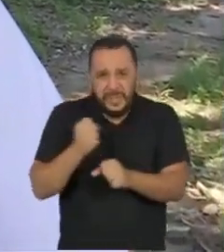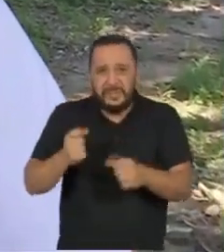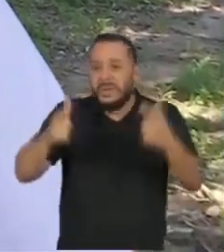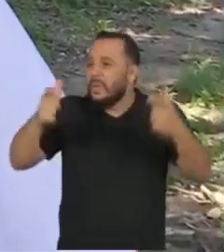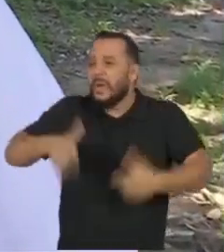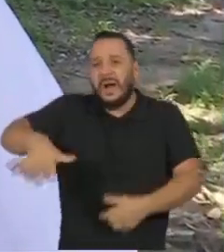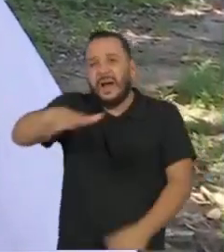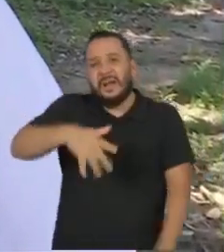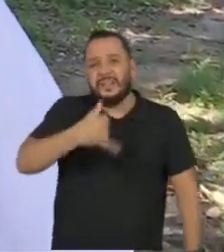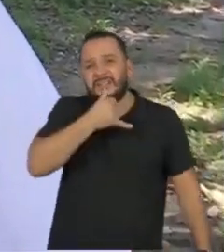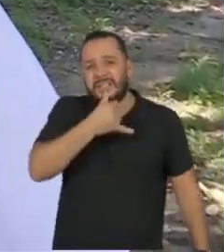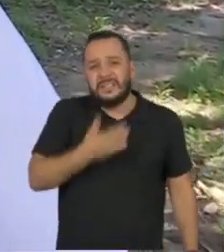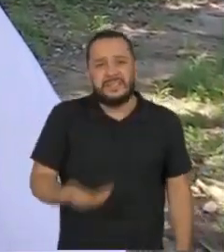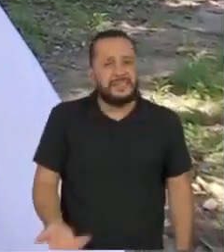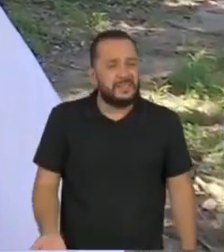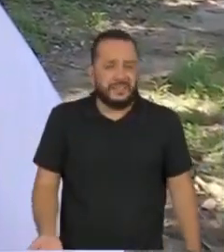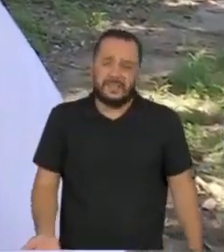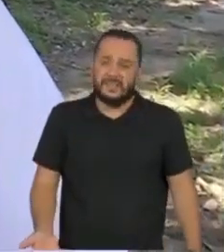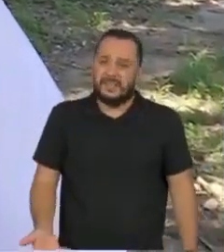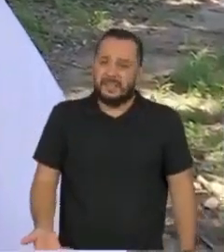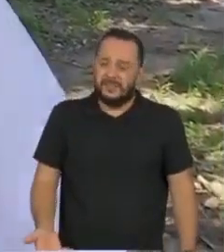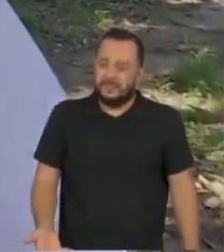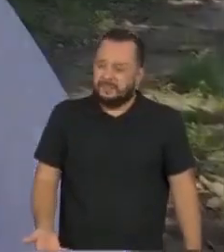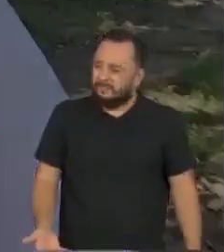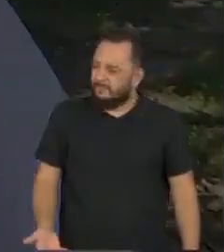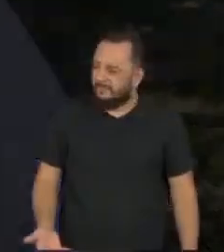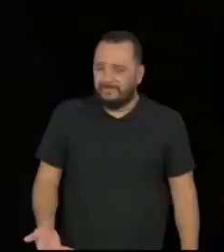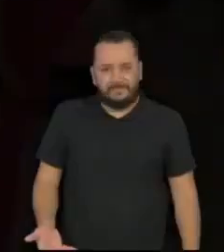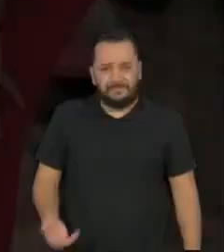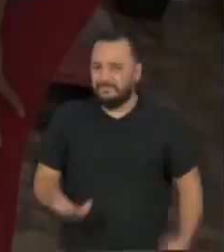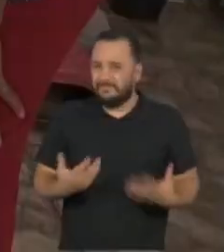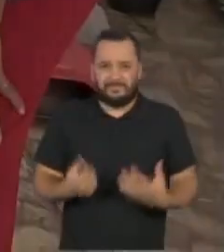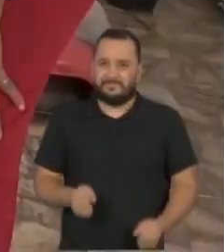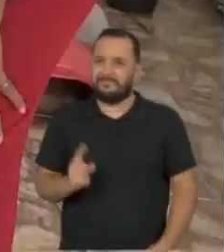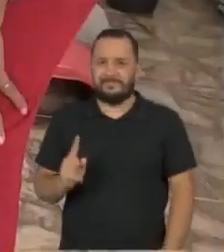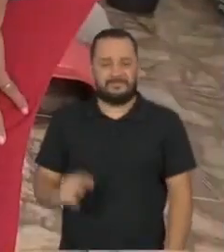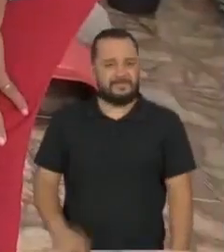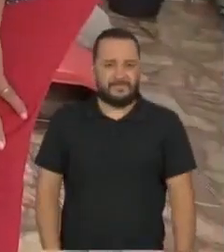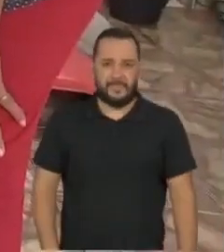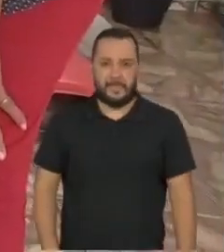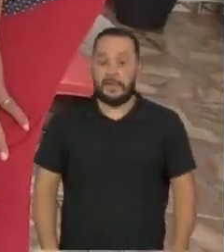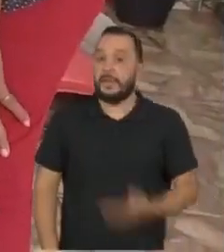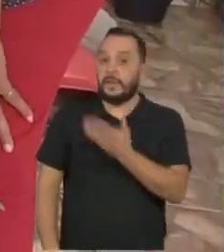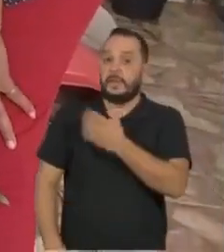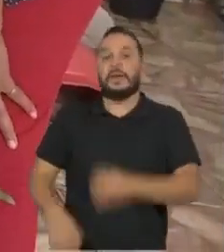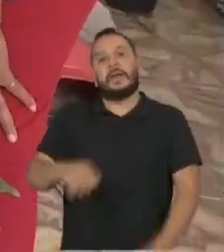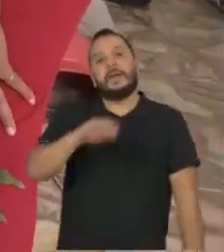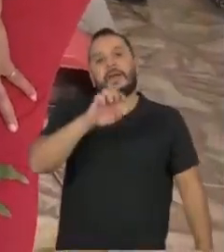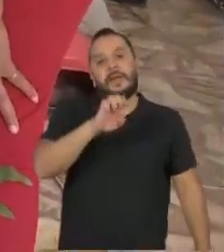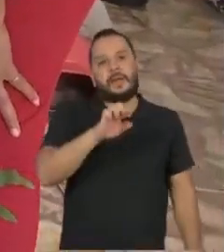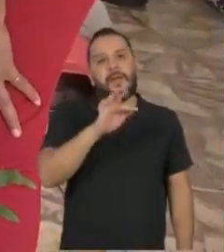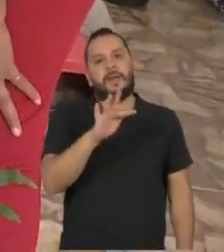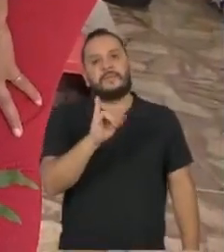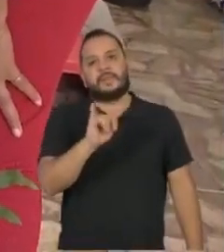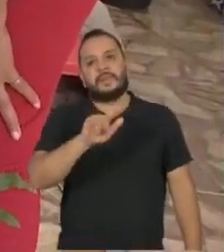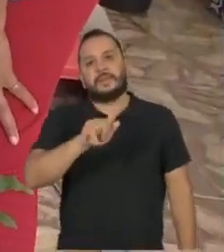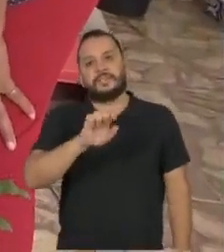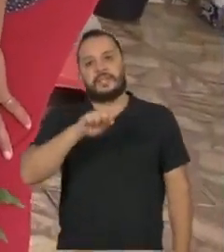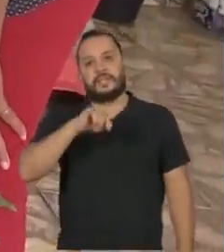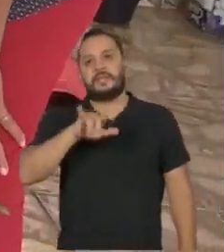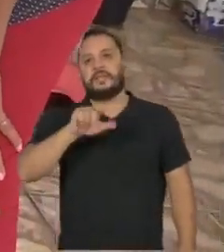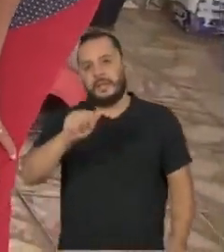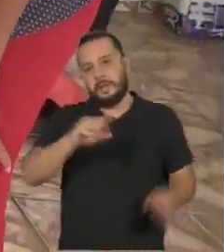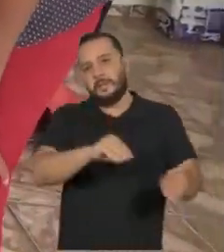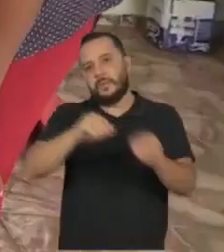aqui fica 10 pessoas, fica muito, aqui no Cofeijão. Quem já saiu, como a dona Ifigênia, que foi para casa de parentes, não